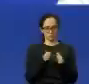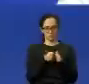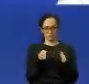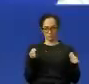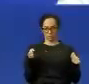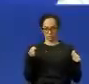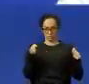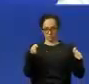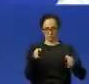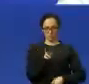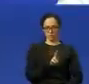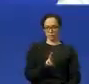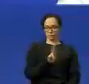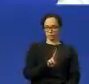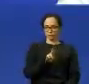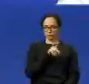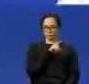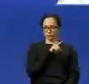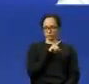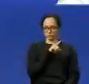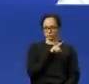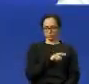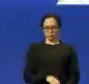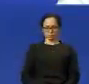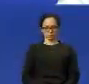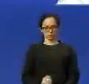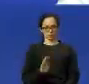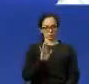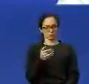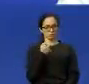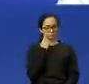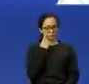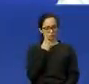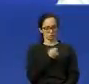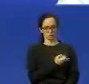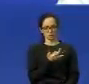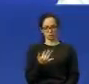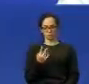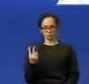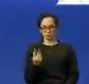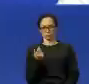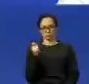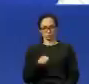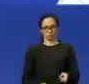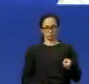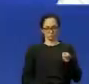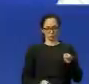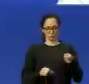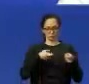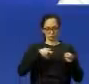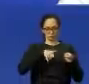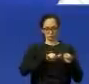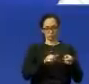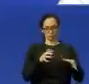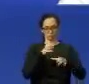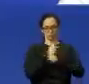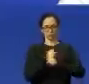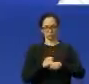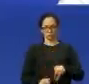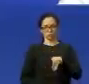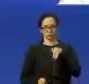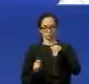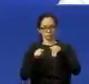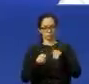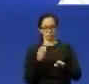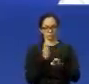dimensões desse viveiro de lagosta e pergunta quais devem ser os valores de x e y em metro para que a área da base do